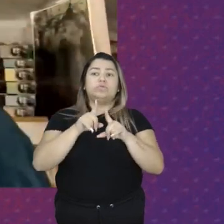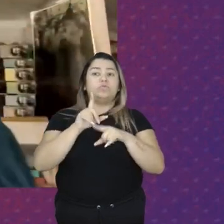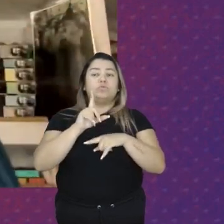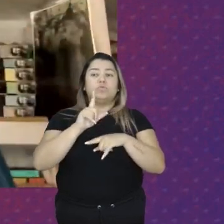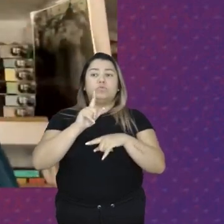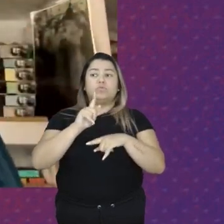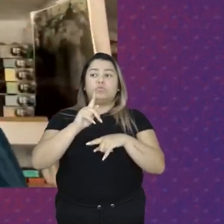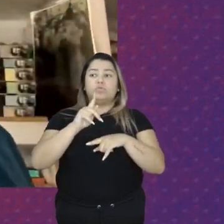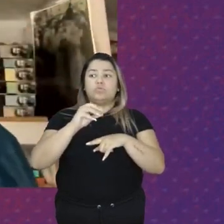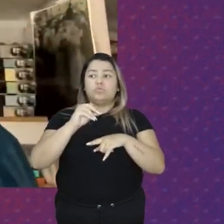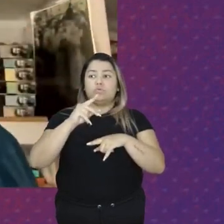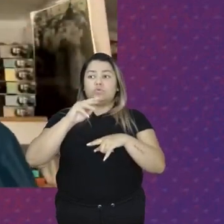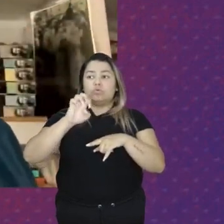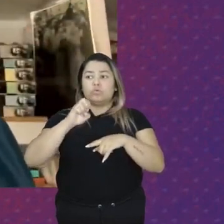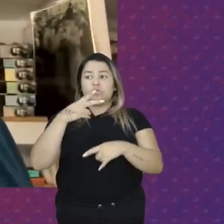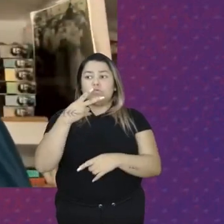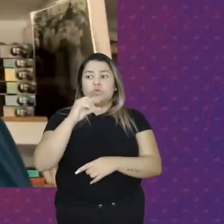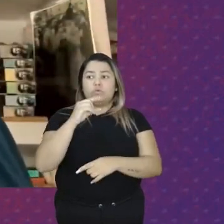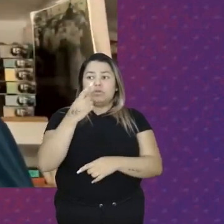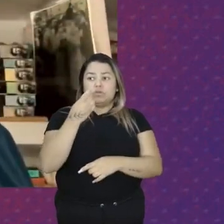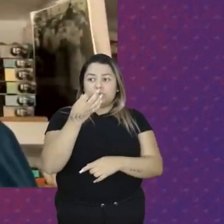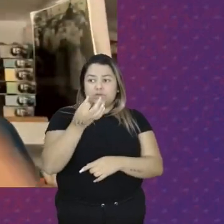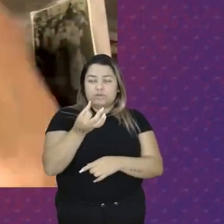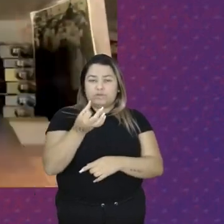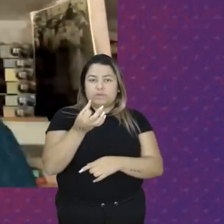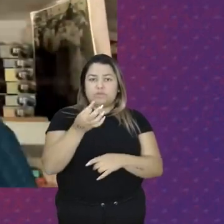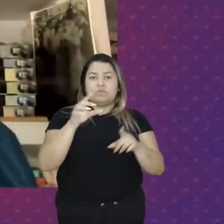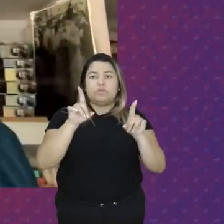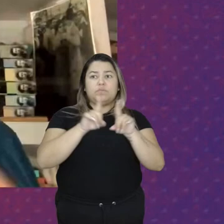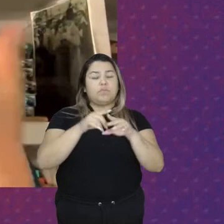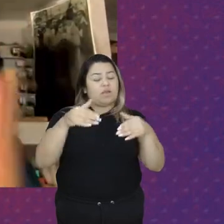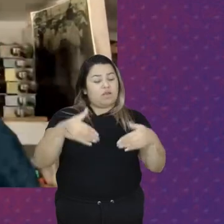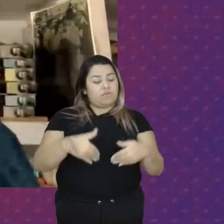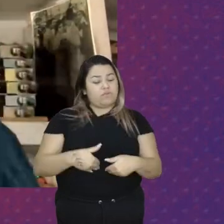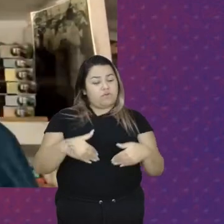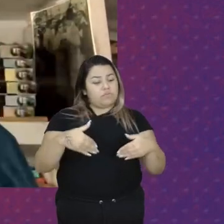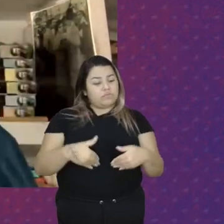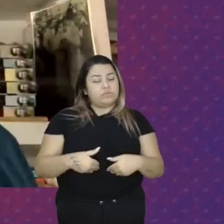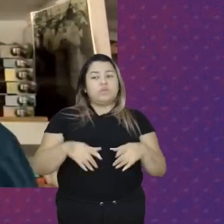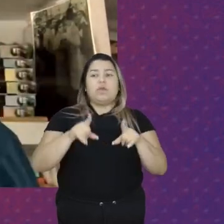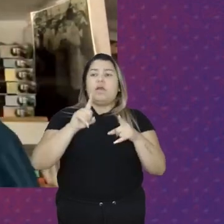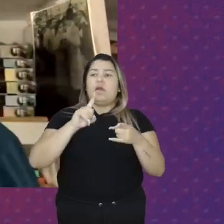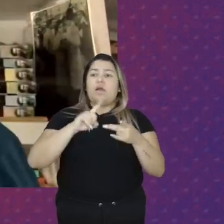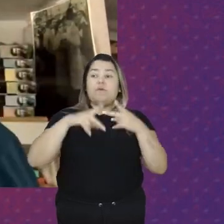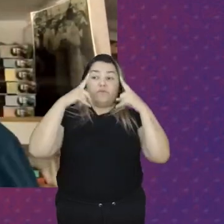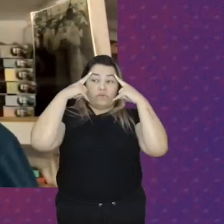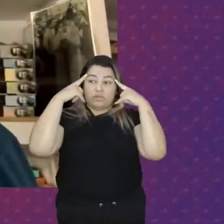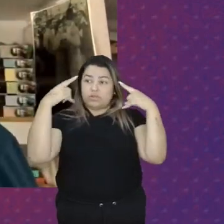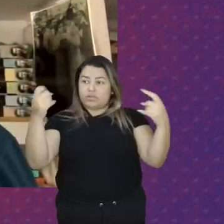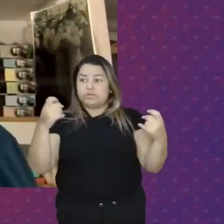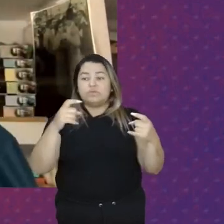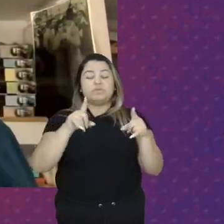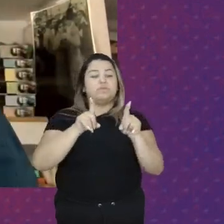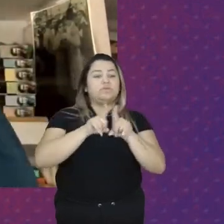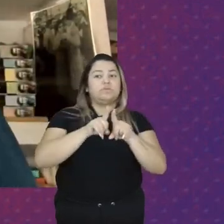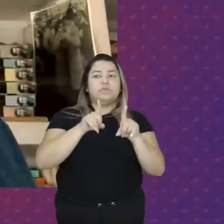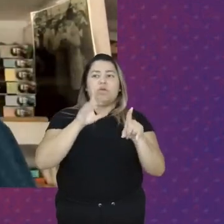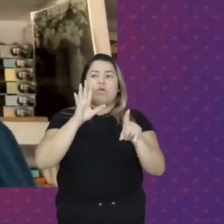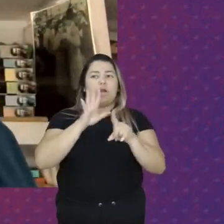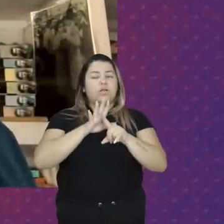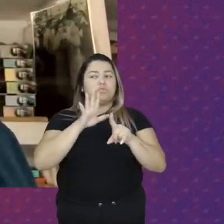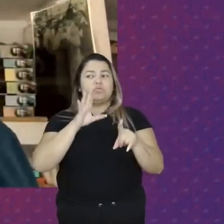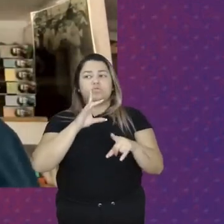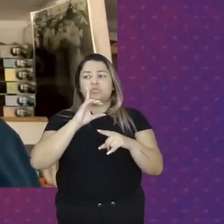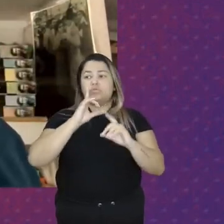de 2016, a fome aumenta, a violência aumenta, o ataque aos